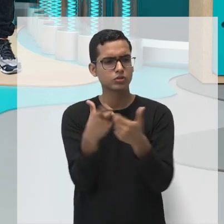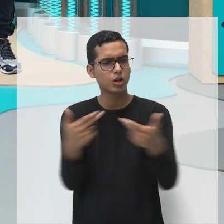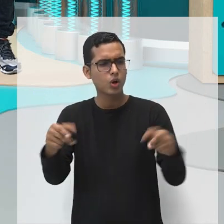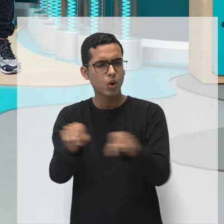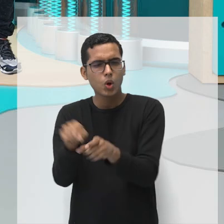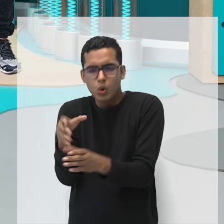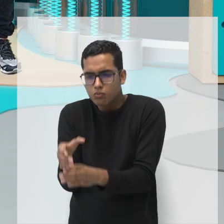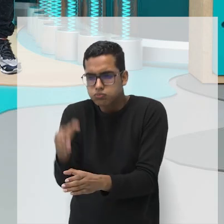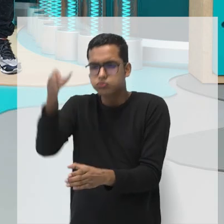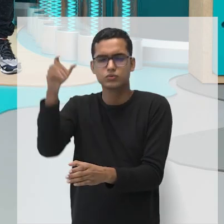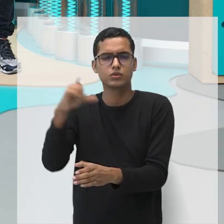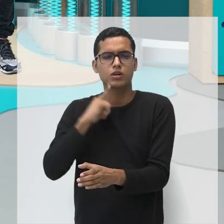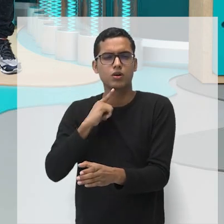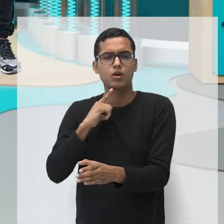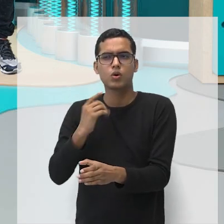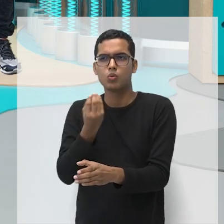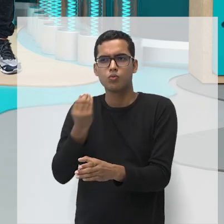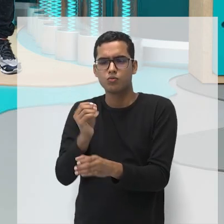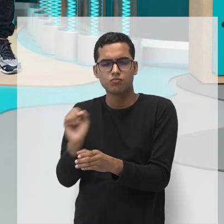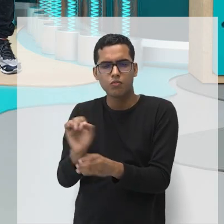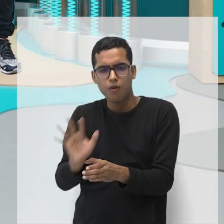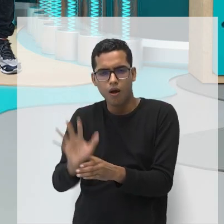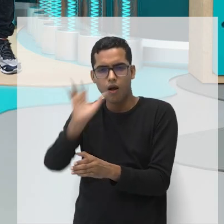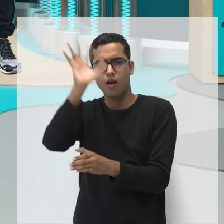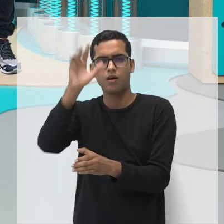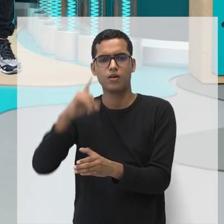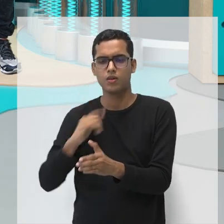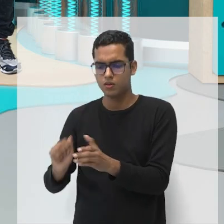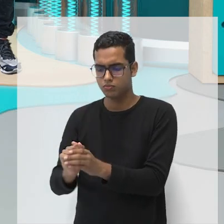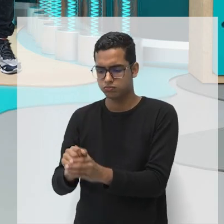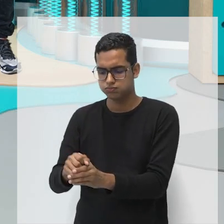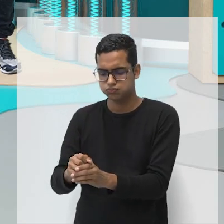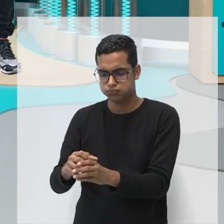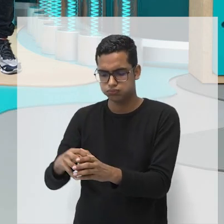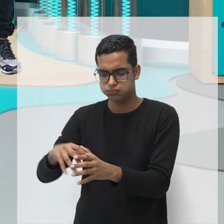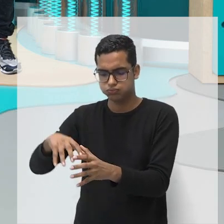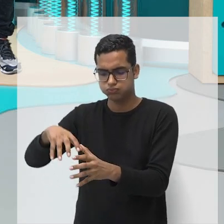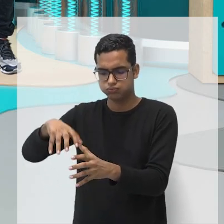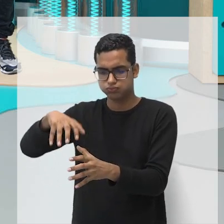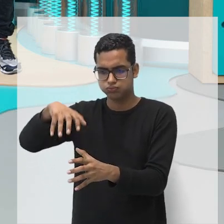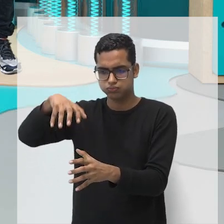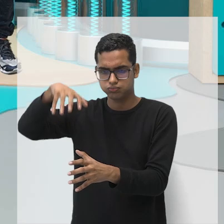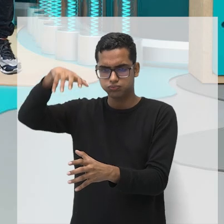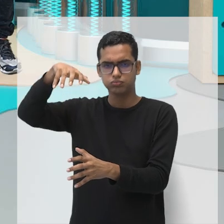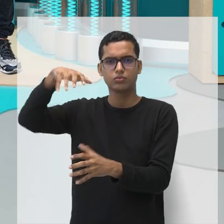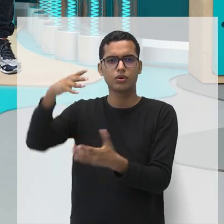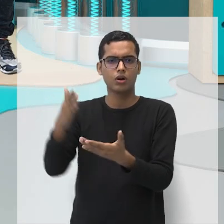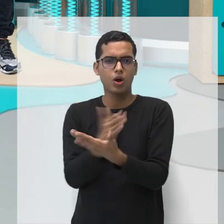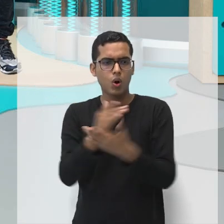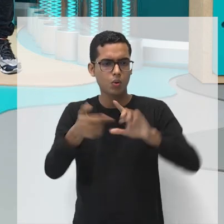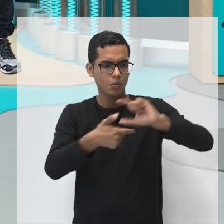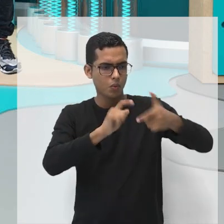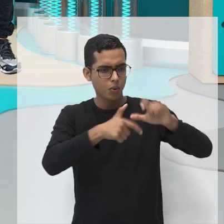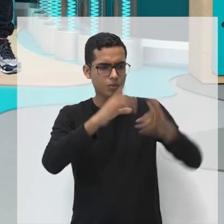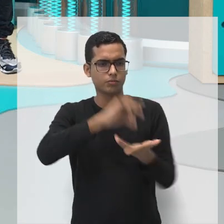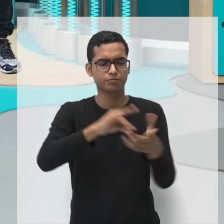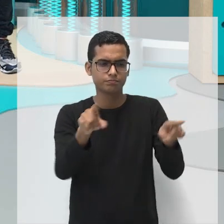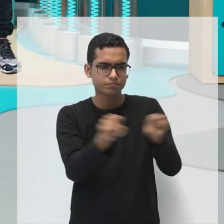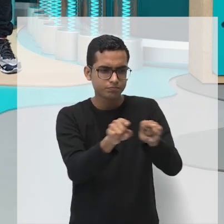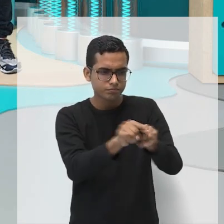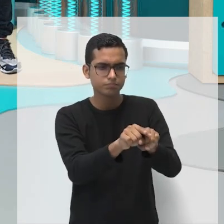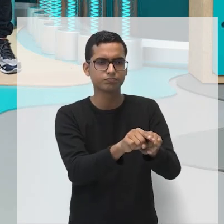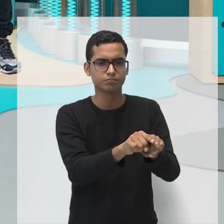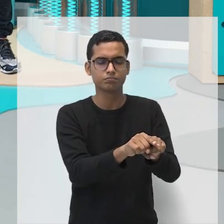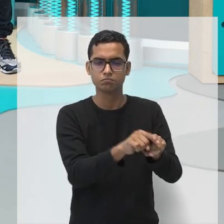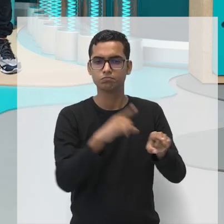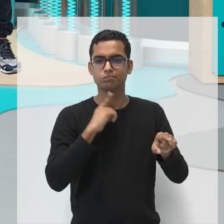infláveis, obstáculos que eles enchem antes, né? Ter algumas formas geométricas que permita esses atletas conseguirem